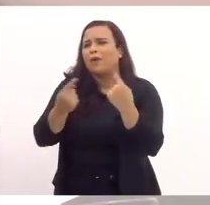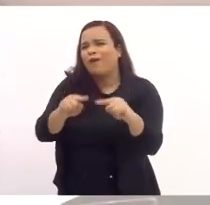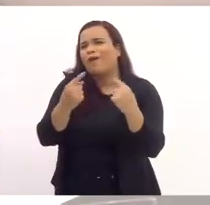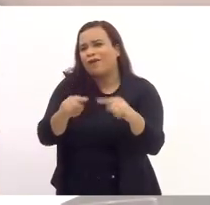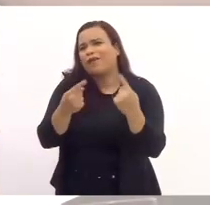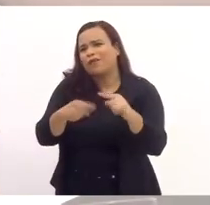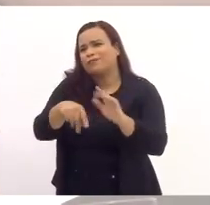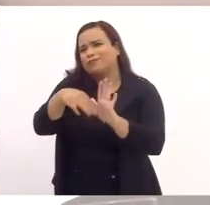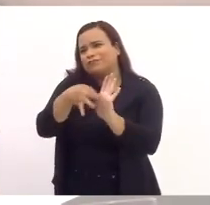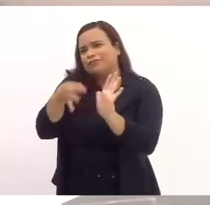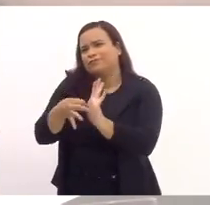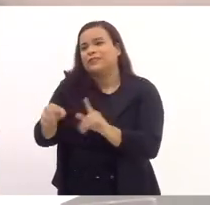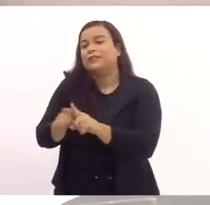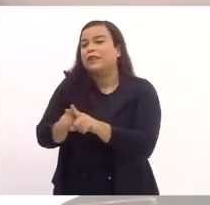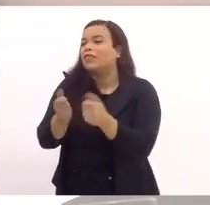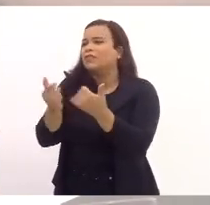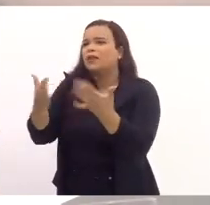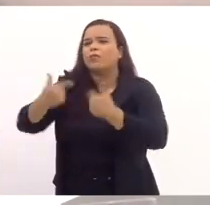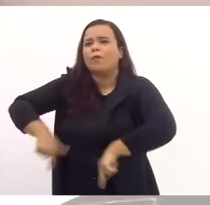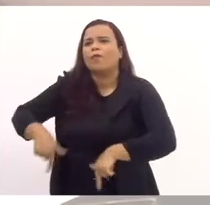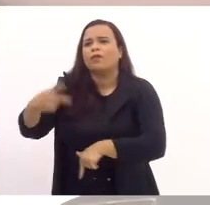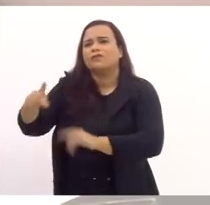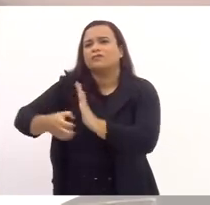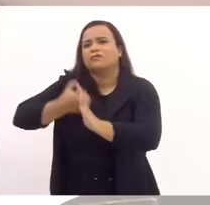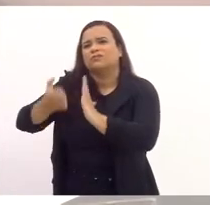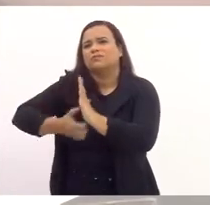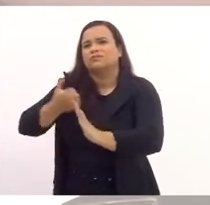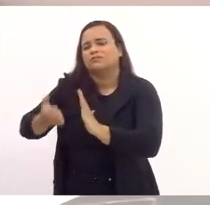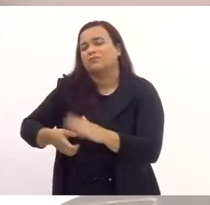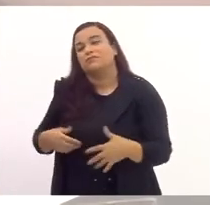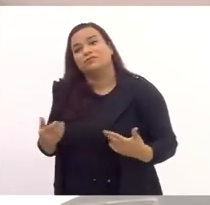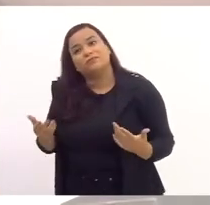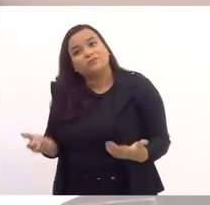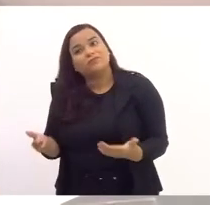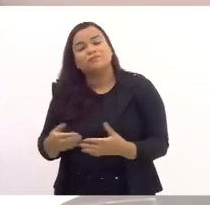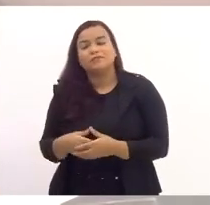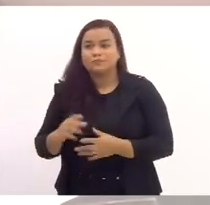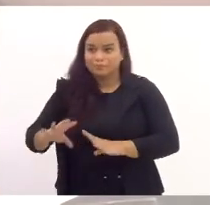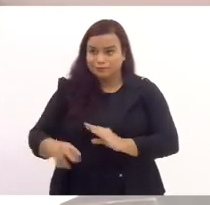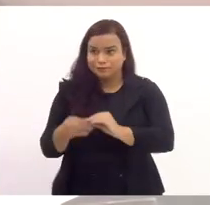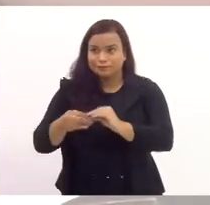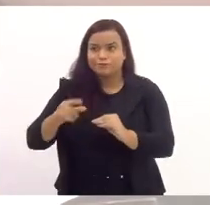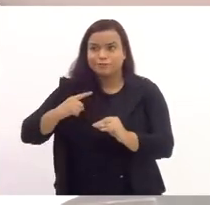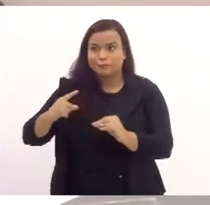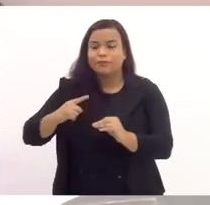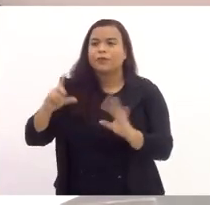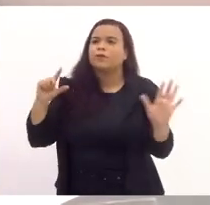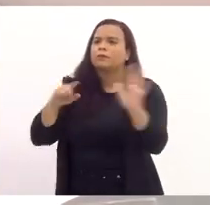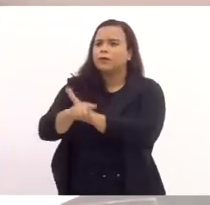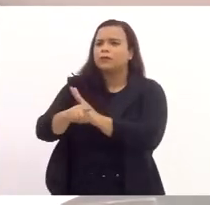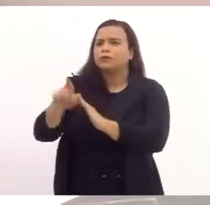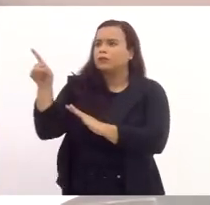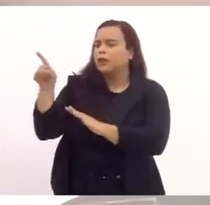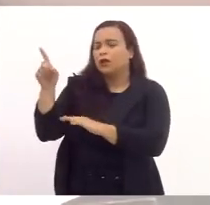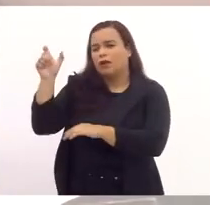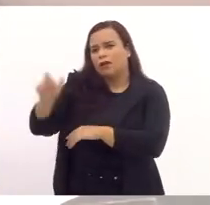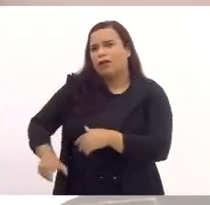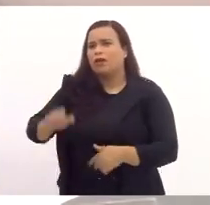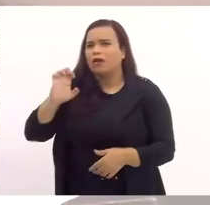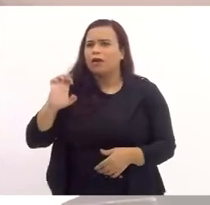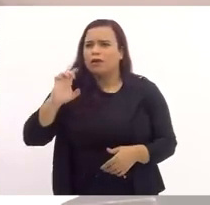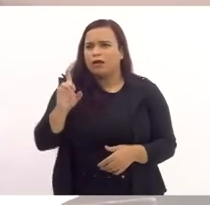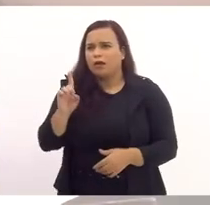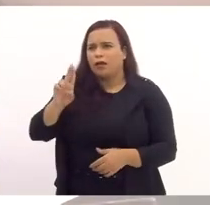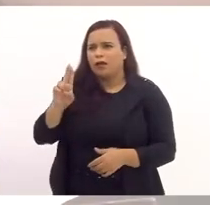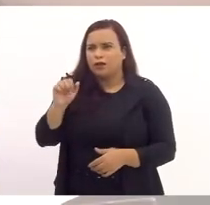contratuais, e até isentar a concessionária das suas sanções, né? Então, complementando aqui a pergunta do doutor Eduardo, se,